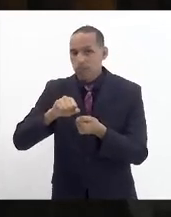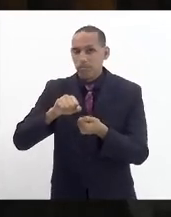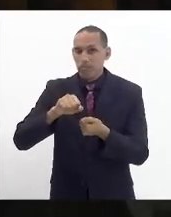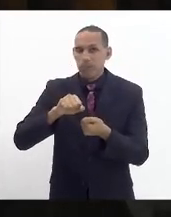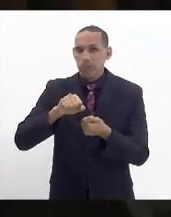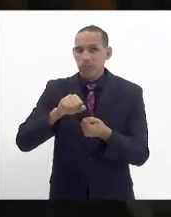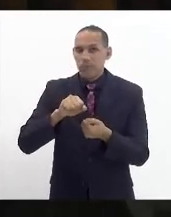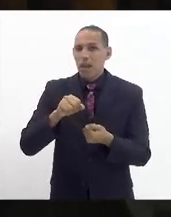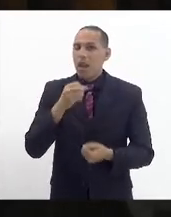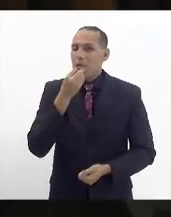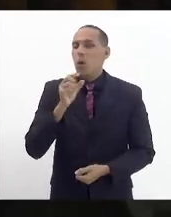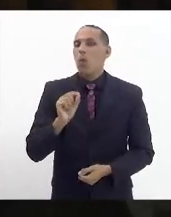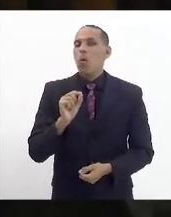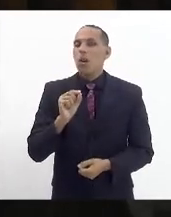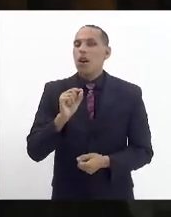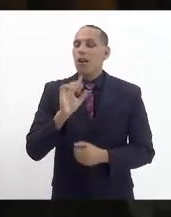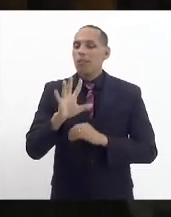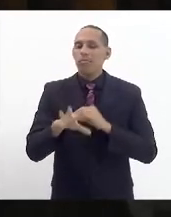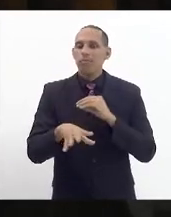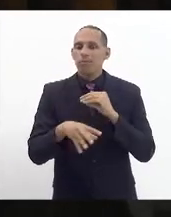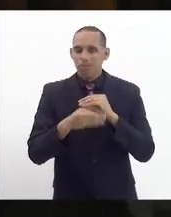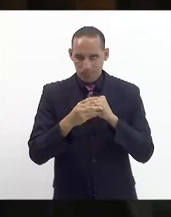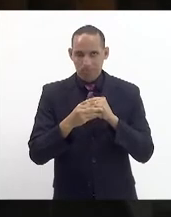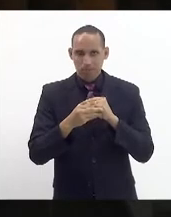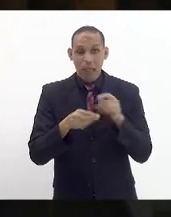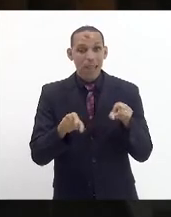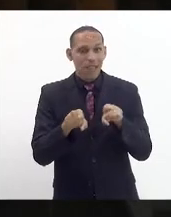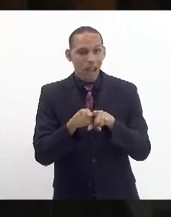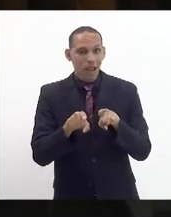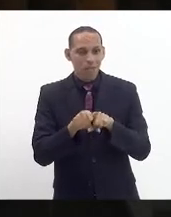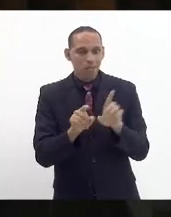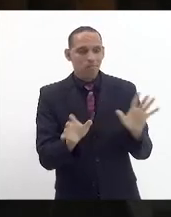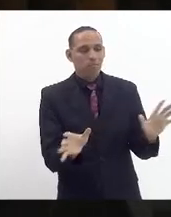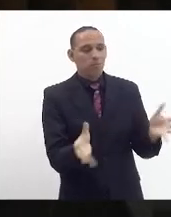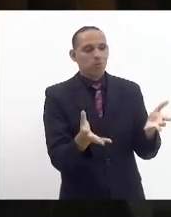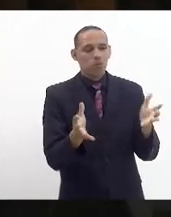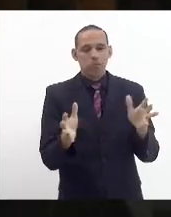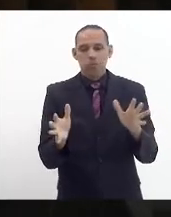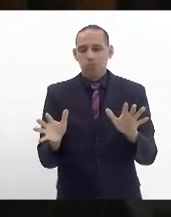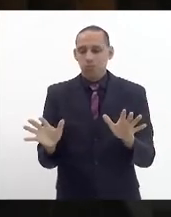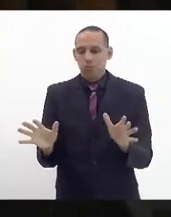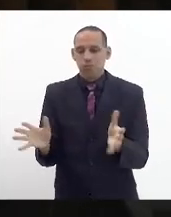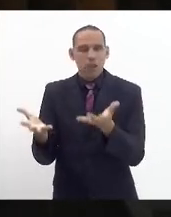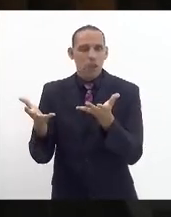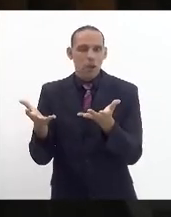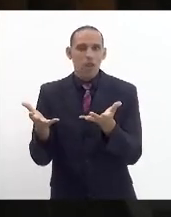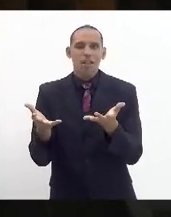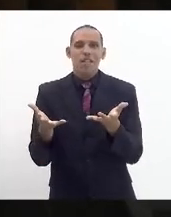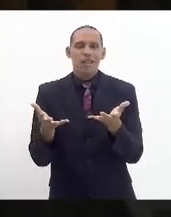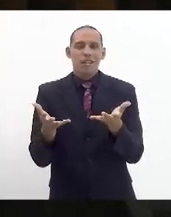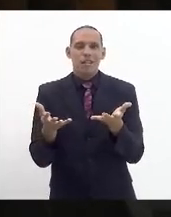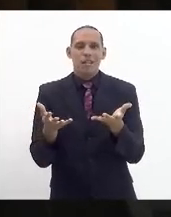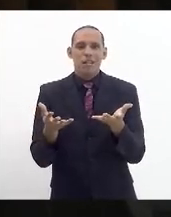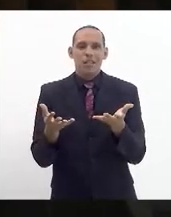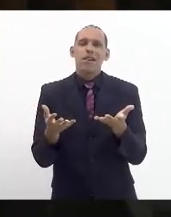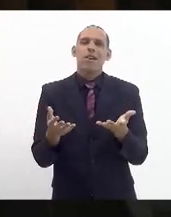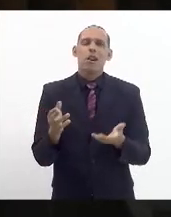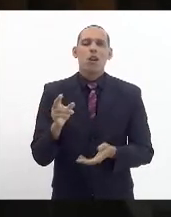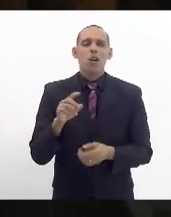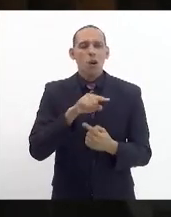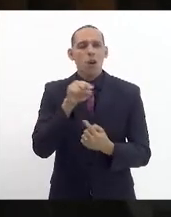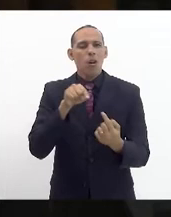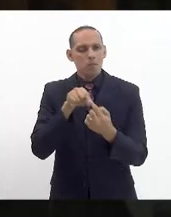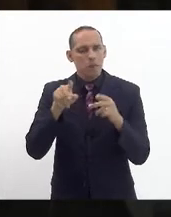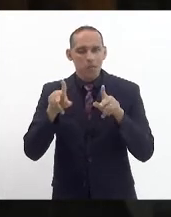sempre bom acrescentar que também vamos estimular, para os mesmos fins,